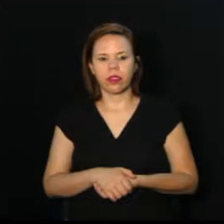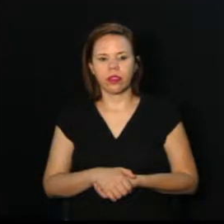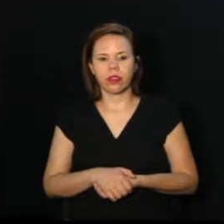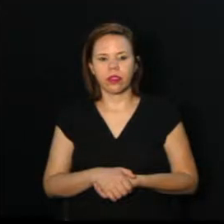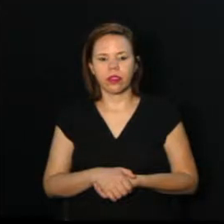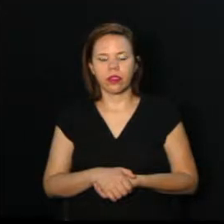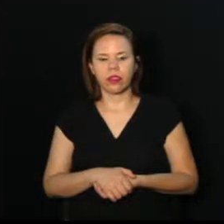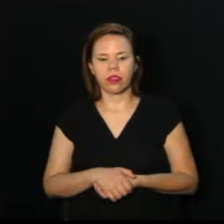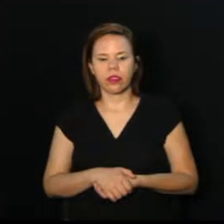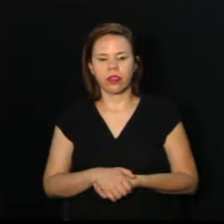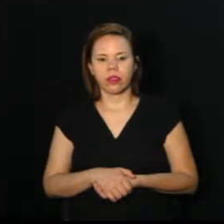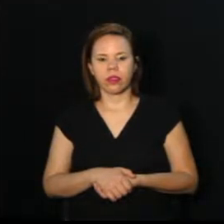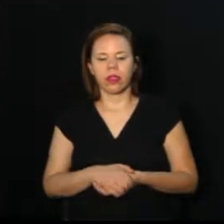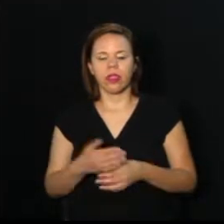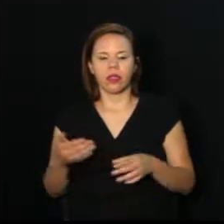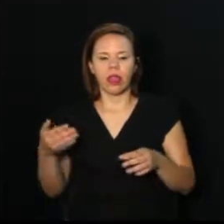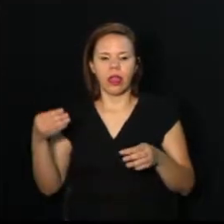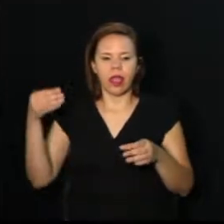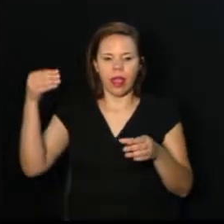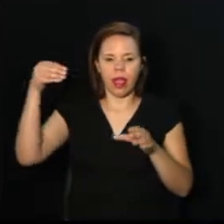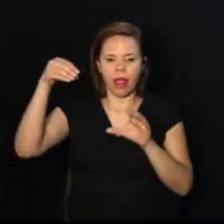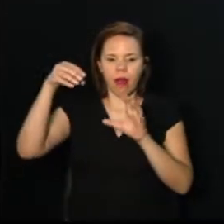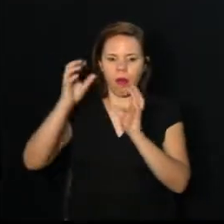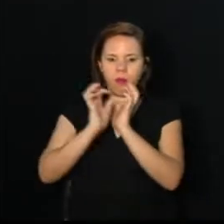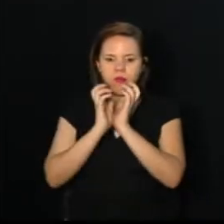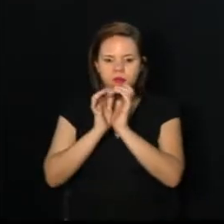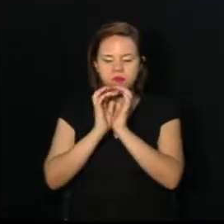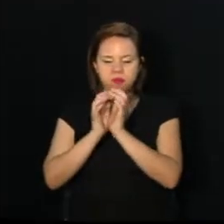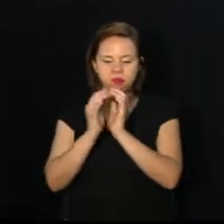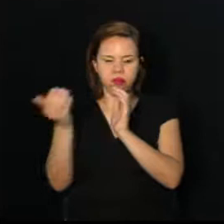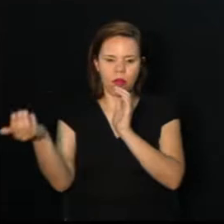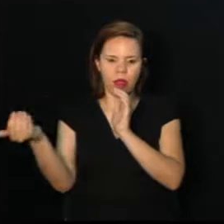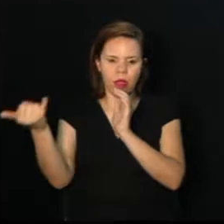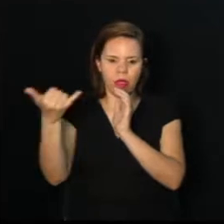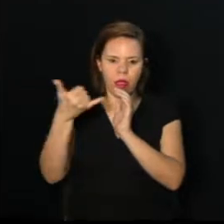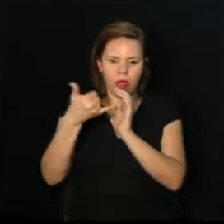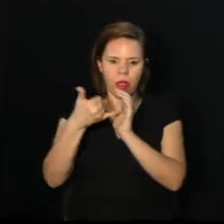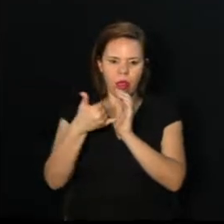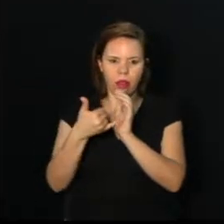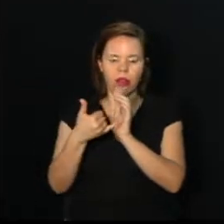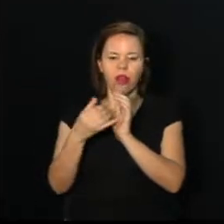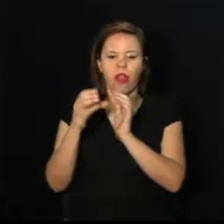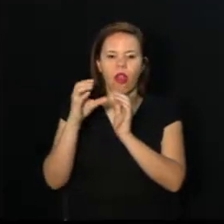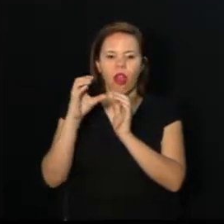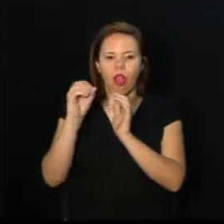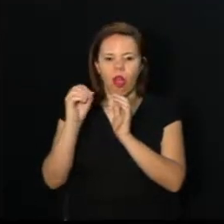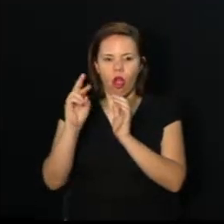Aqui. Ao córtex occipital. e daí eu vou